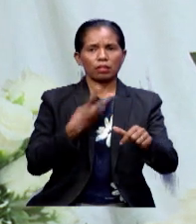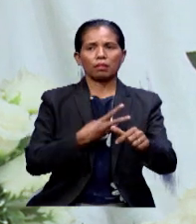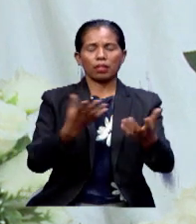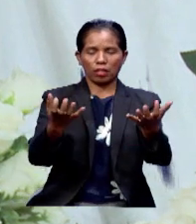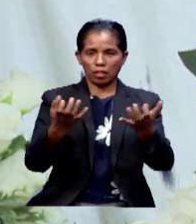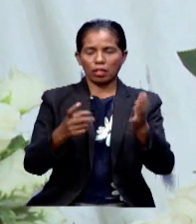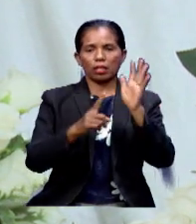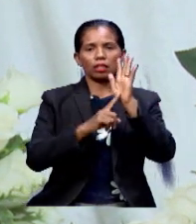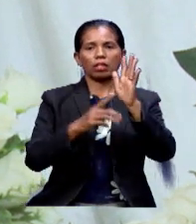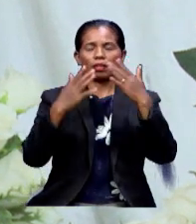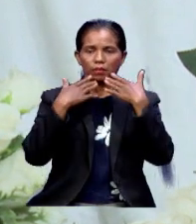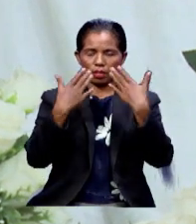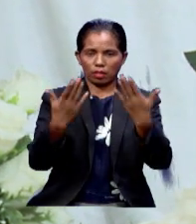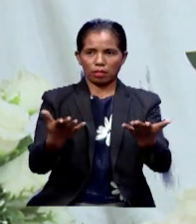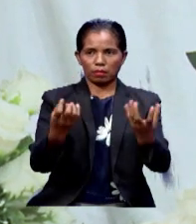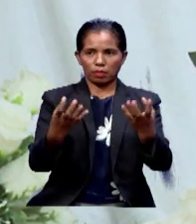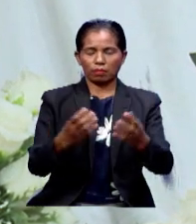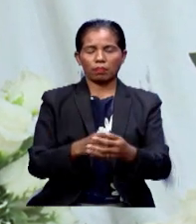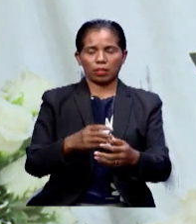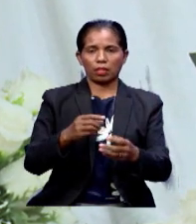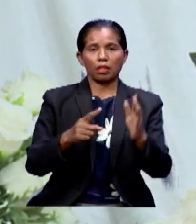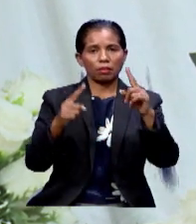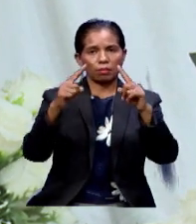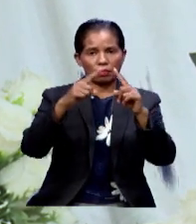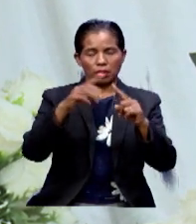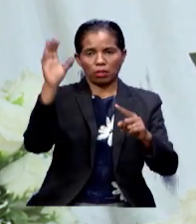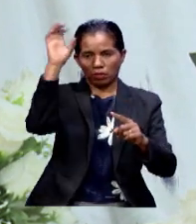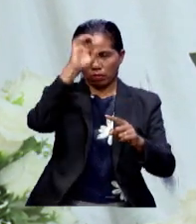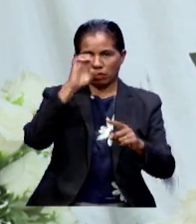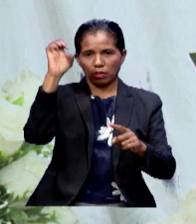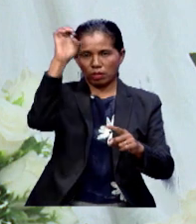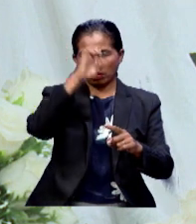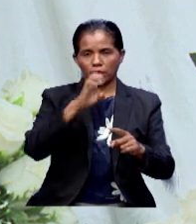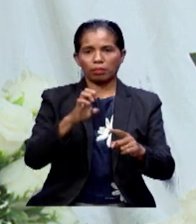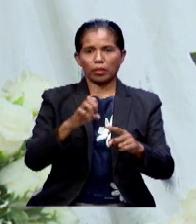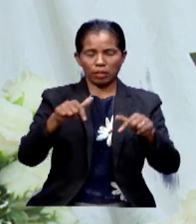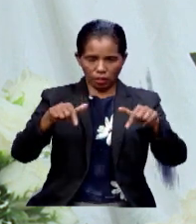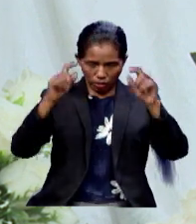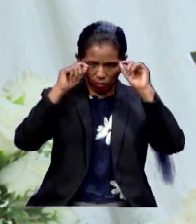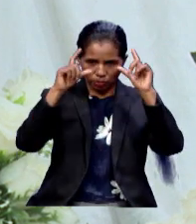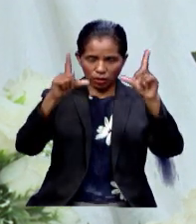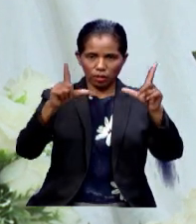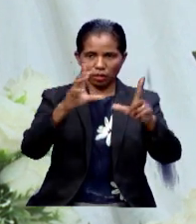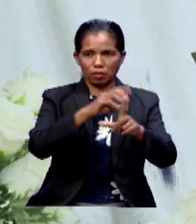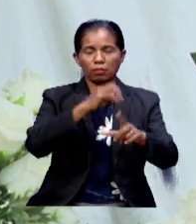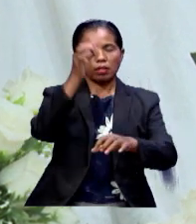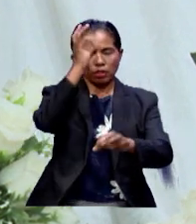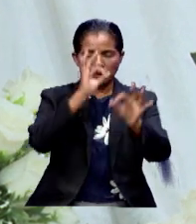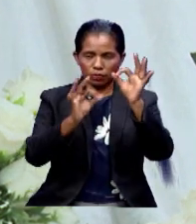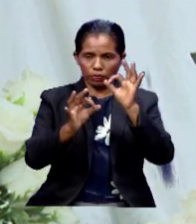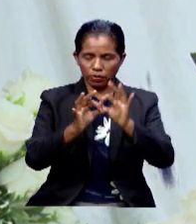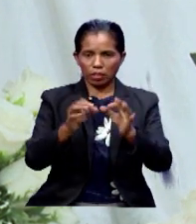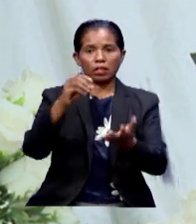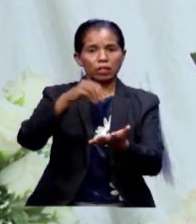ami nia obrigado wain ba União Europeia iha Timor-Leste ba fiar no fundos